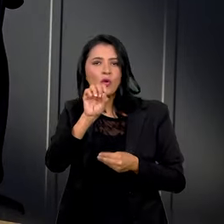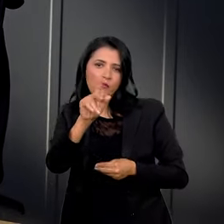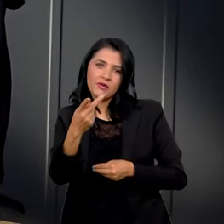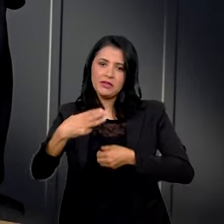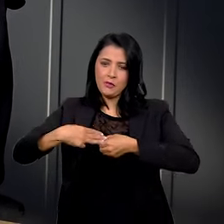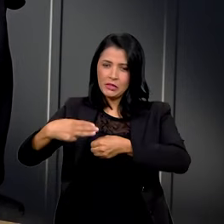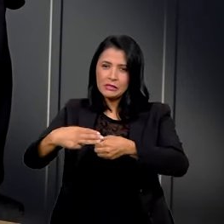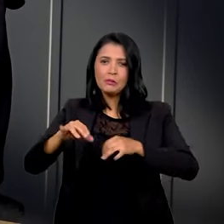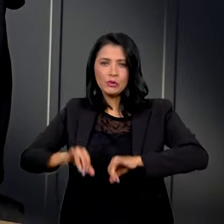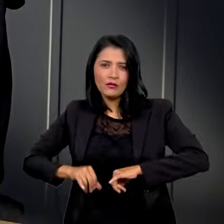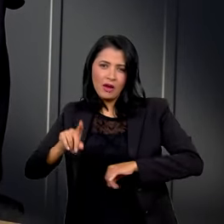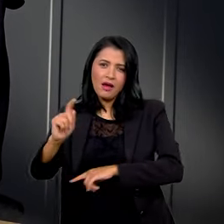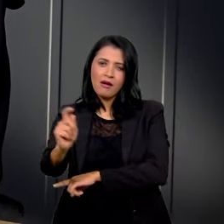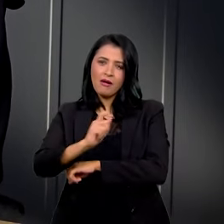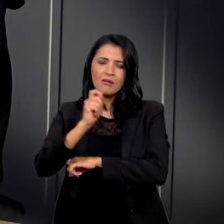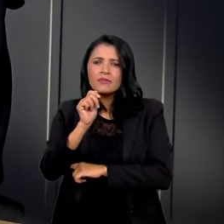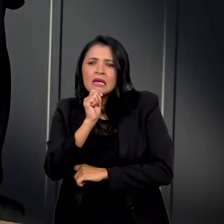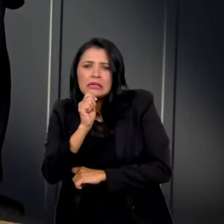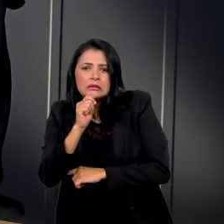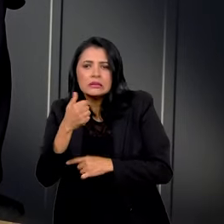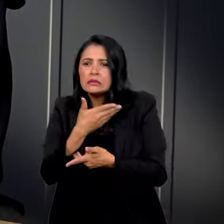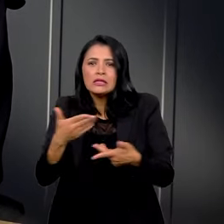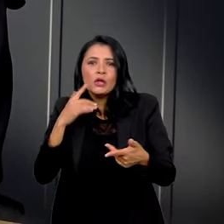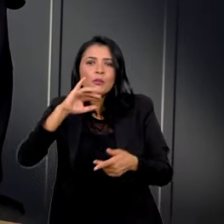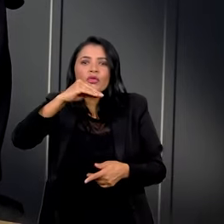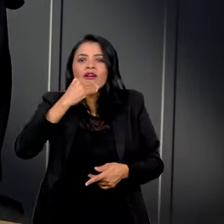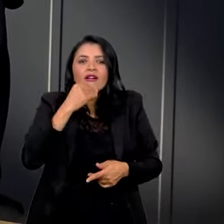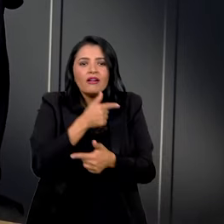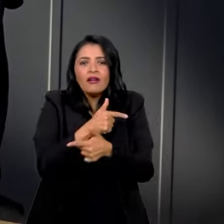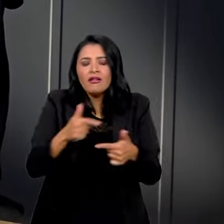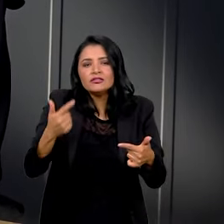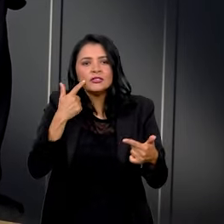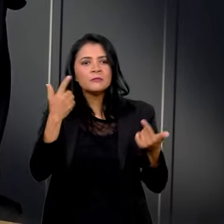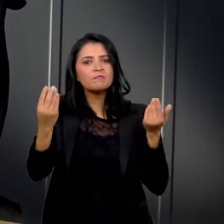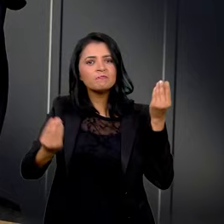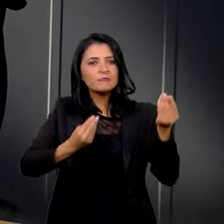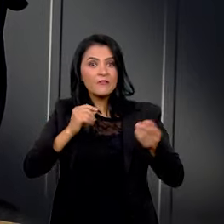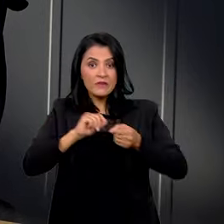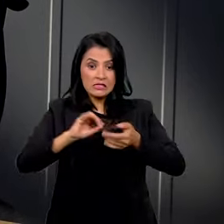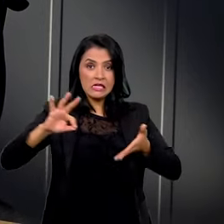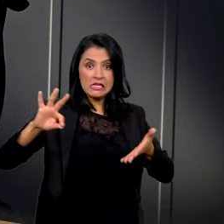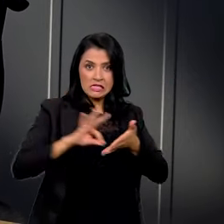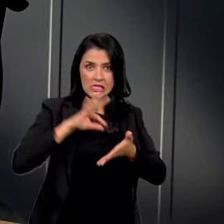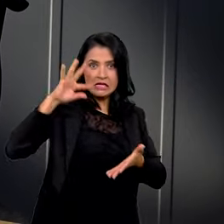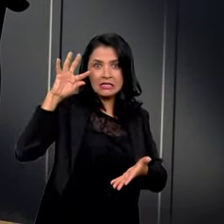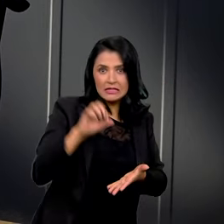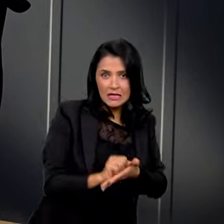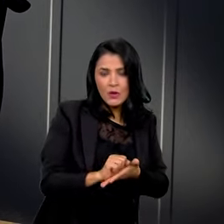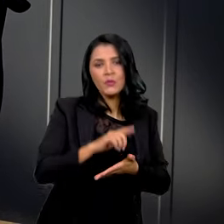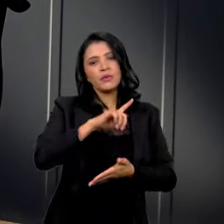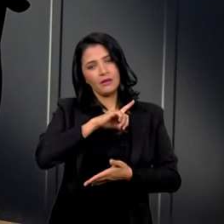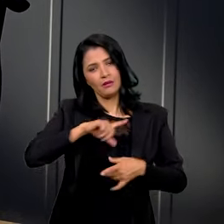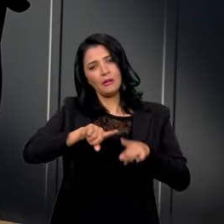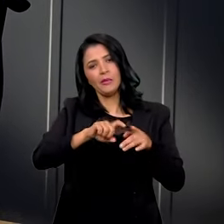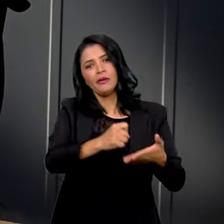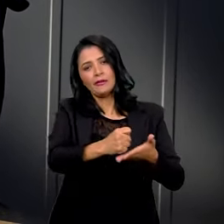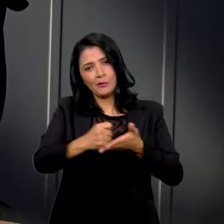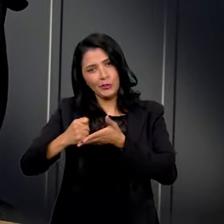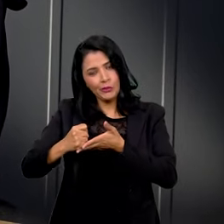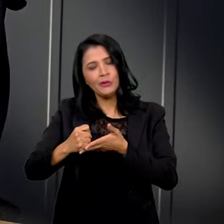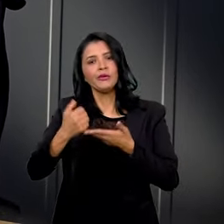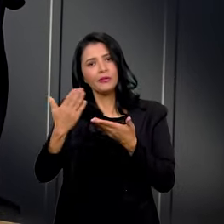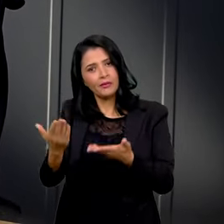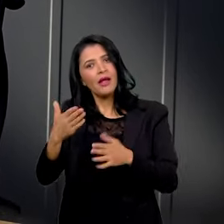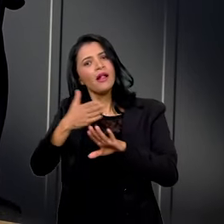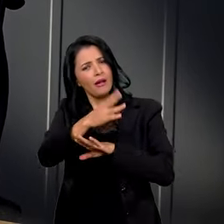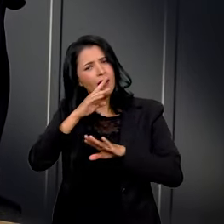oportunidade de fazer sua inscrição né para ter também esse suporte para ter esse apoio né elá contar todas as orientações com